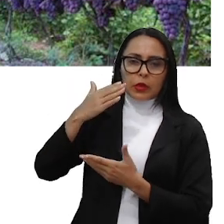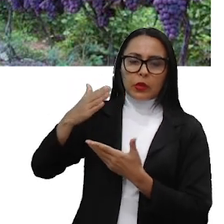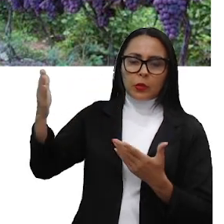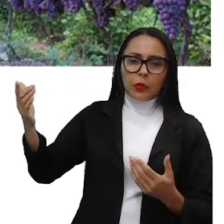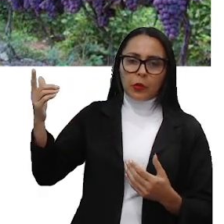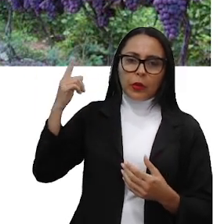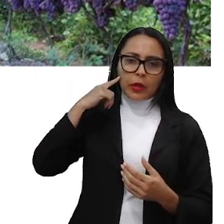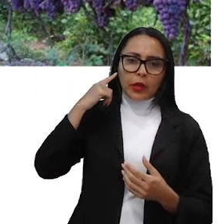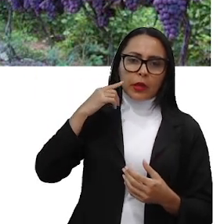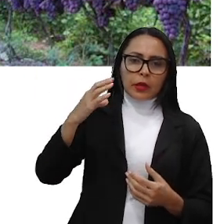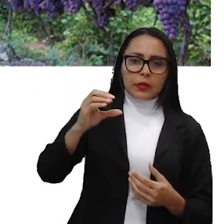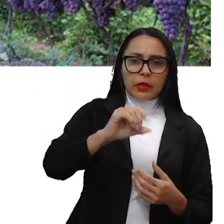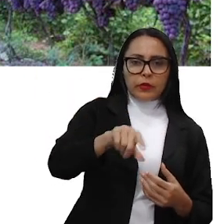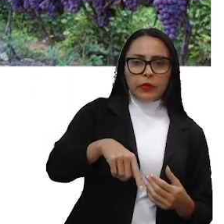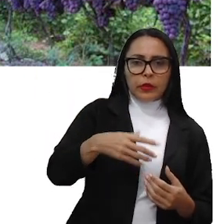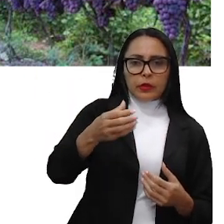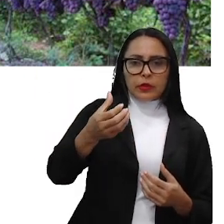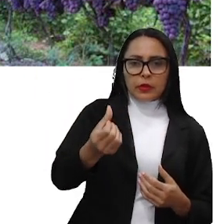4,47%, pupunha,